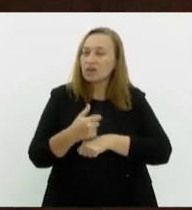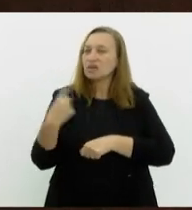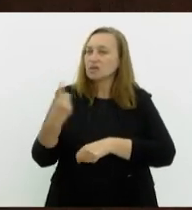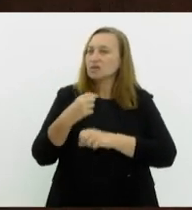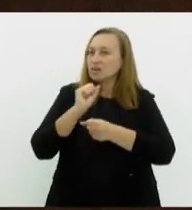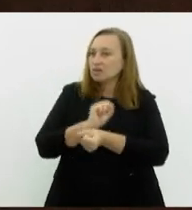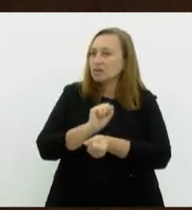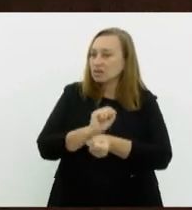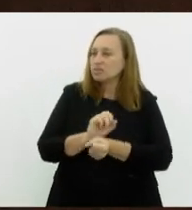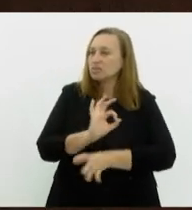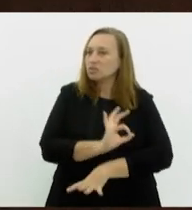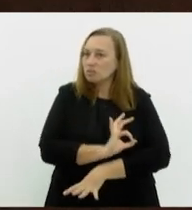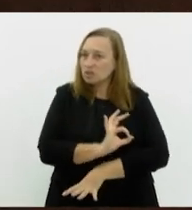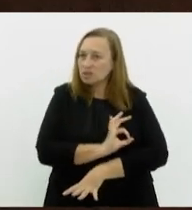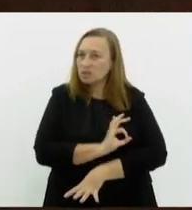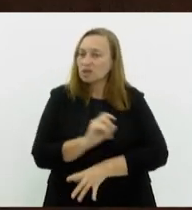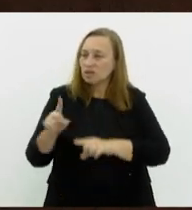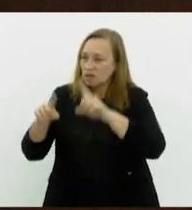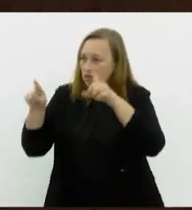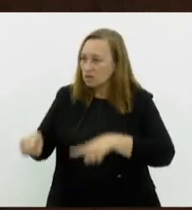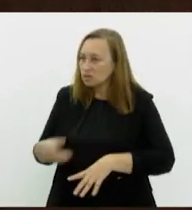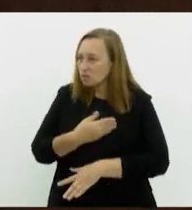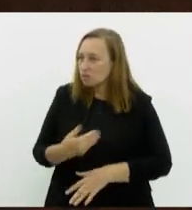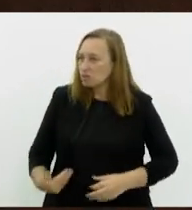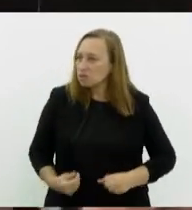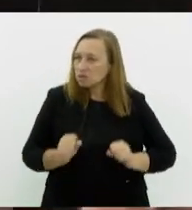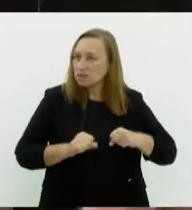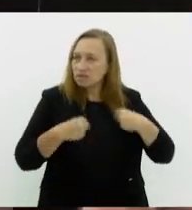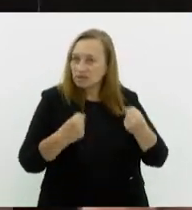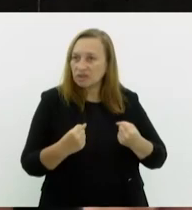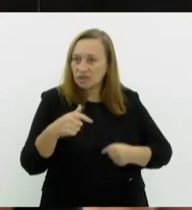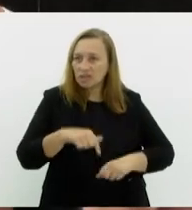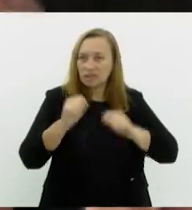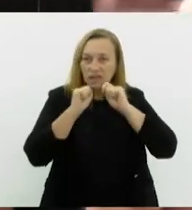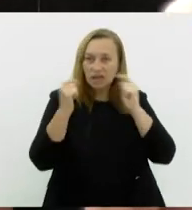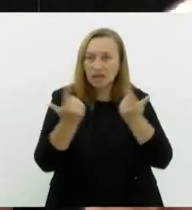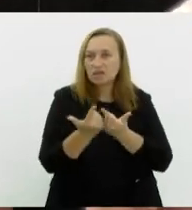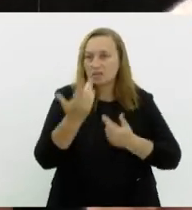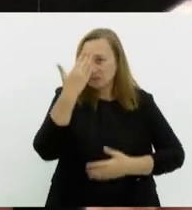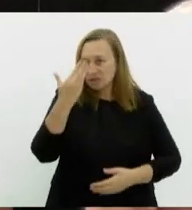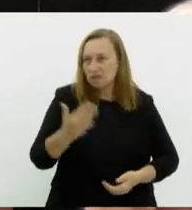de um policial, de um servidor público que a gente tanto defende aqui nesse plenário. Obrigado.